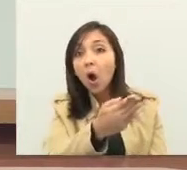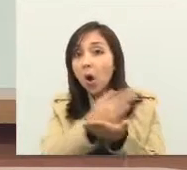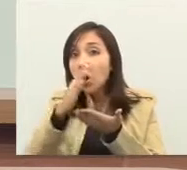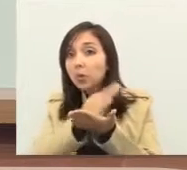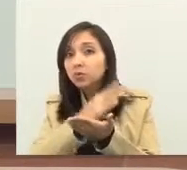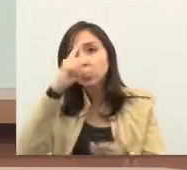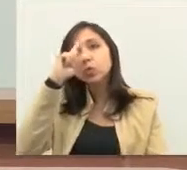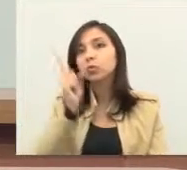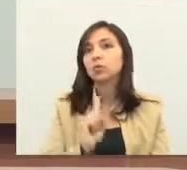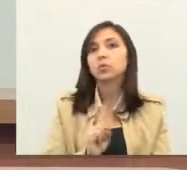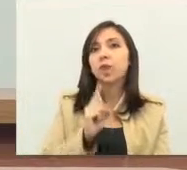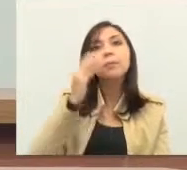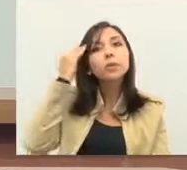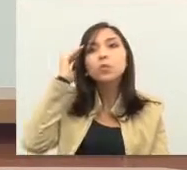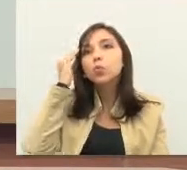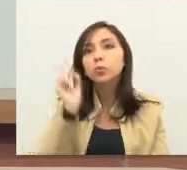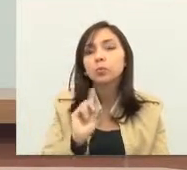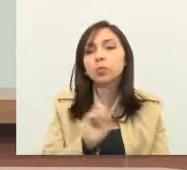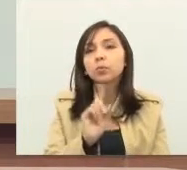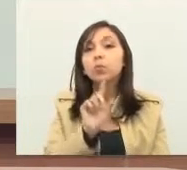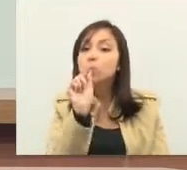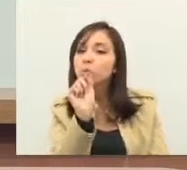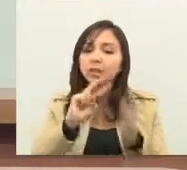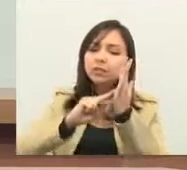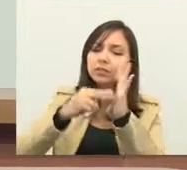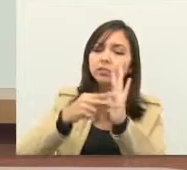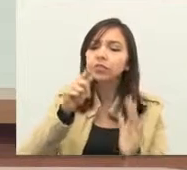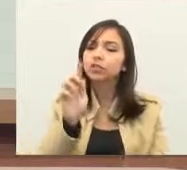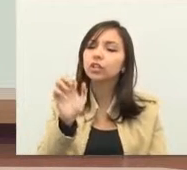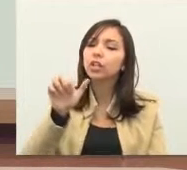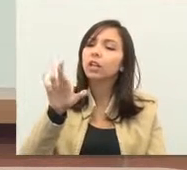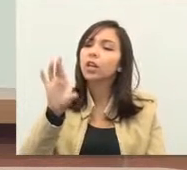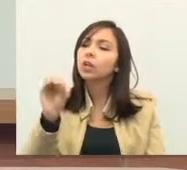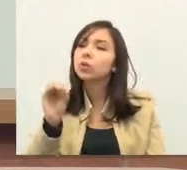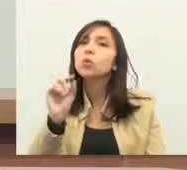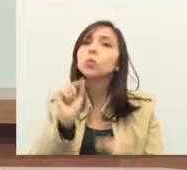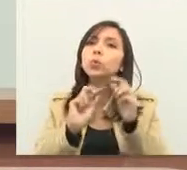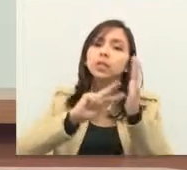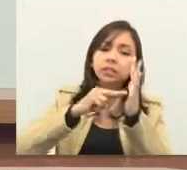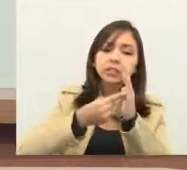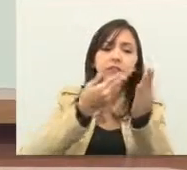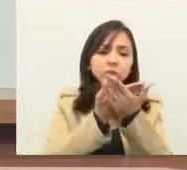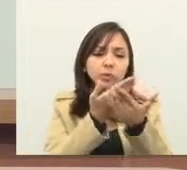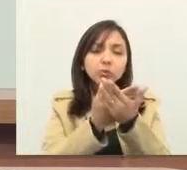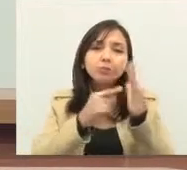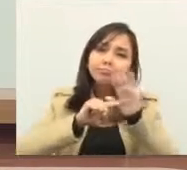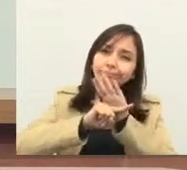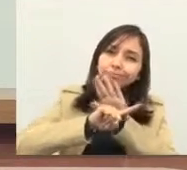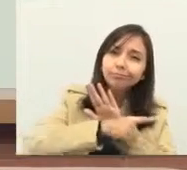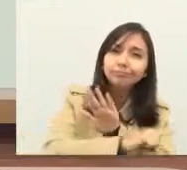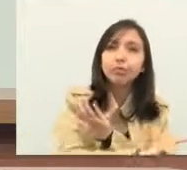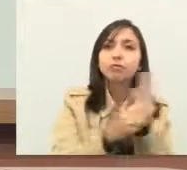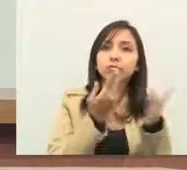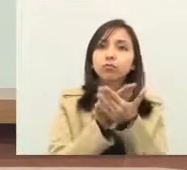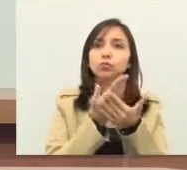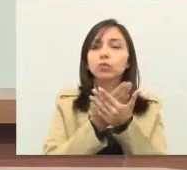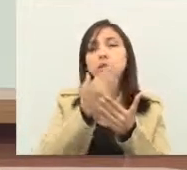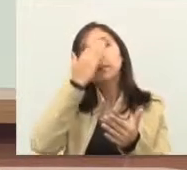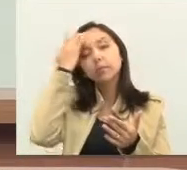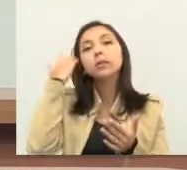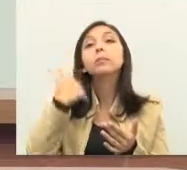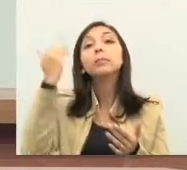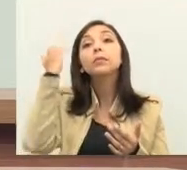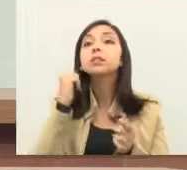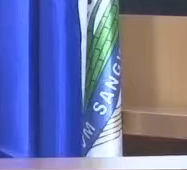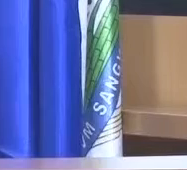que significa a ideologia de gênero, que estudem, que vão buscar nas raízes para saber do que se trata